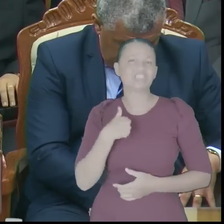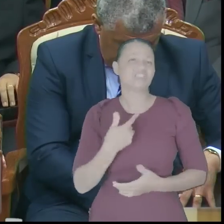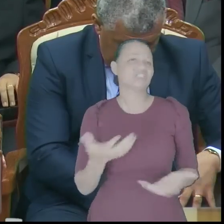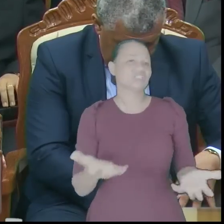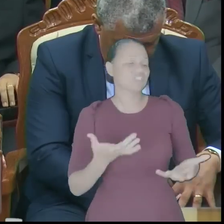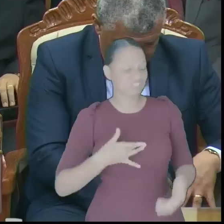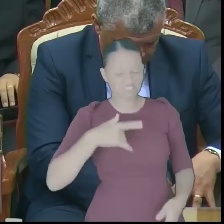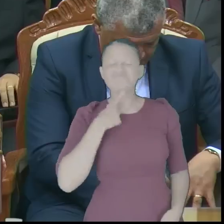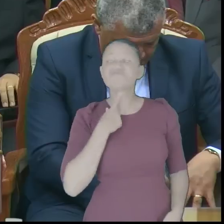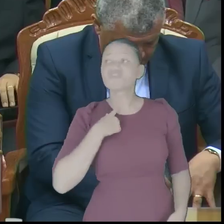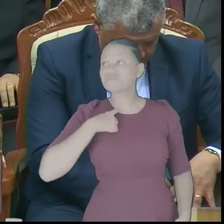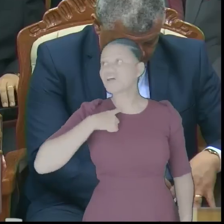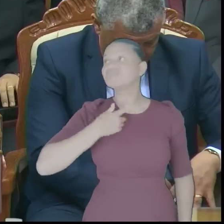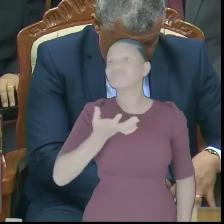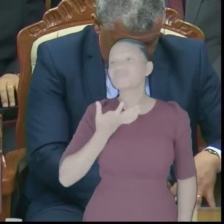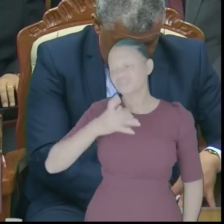morro?